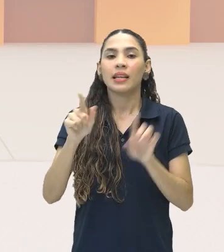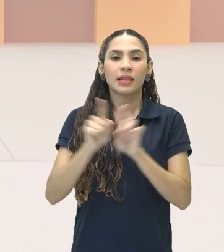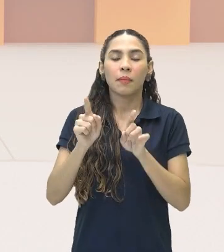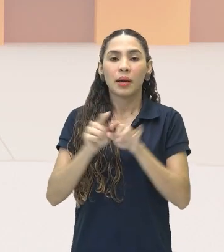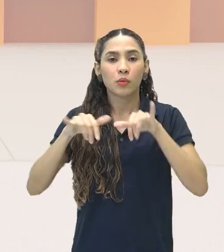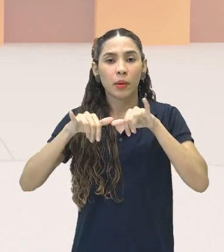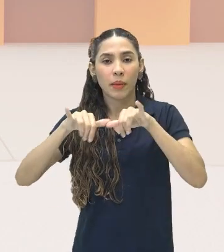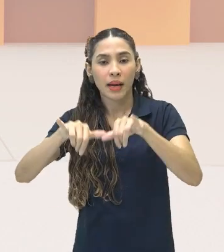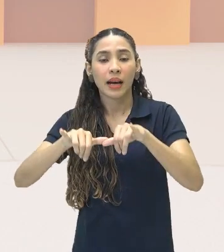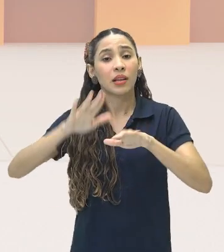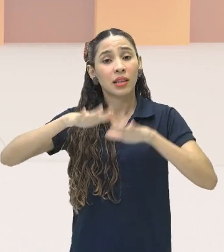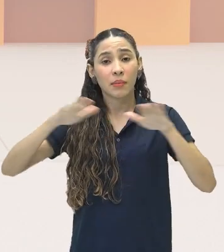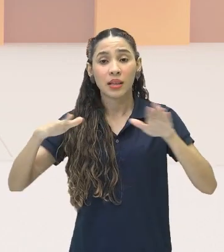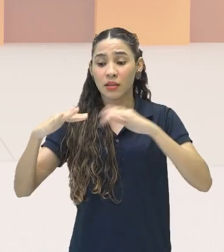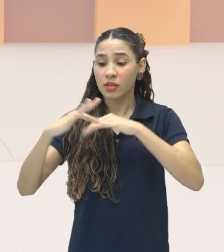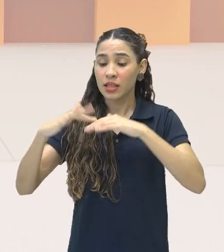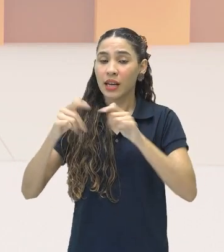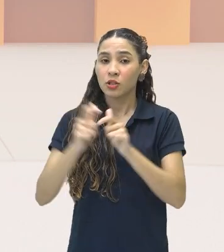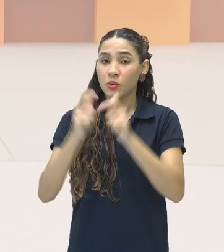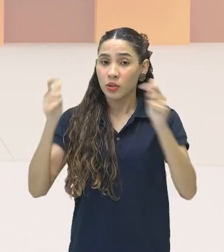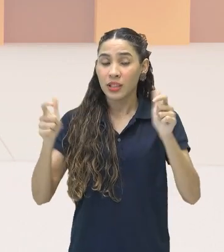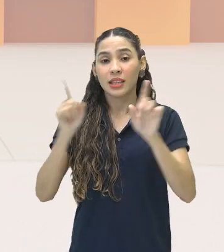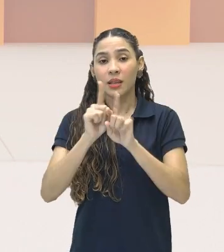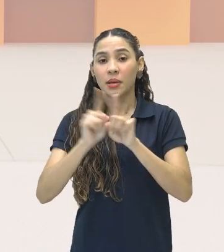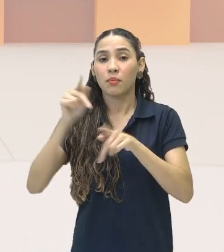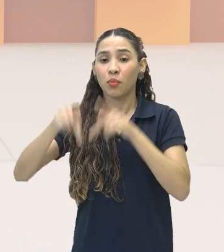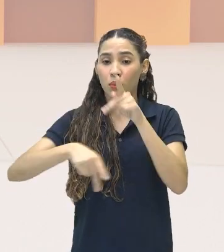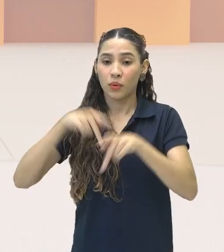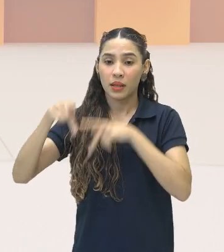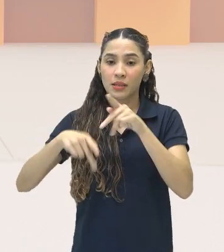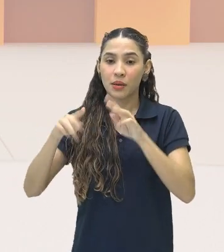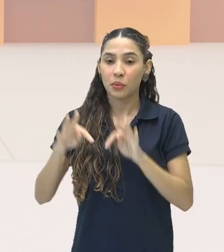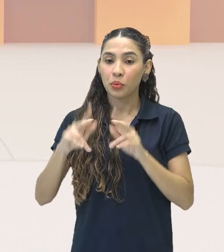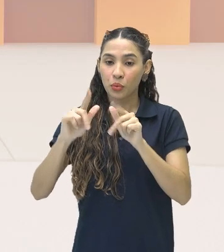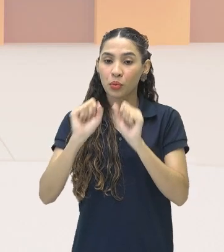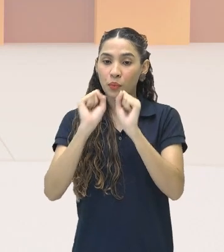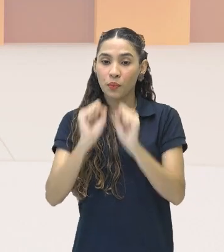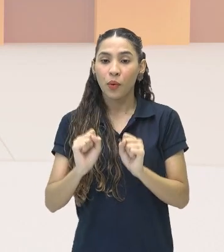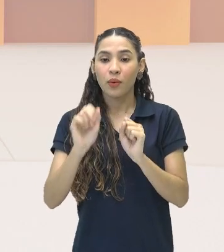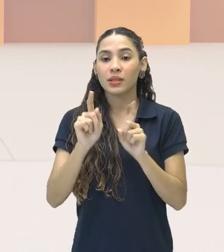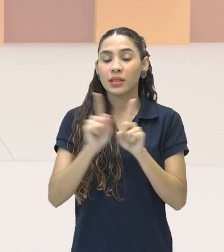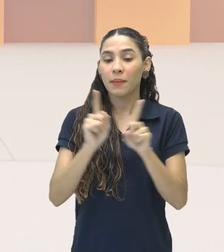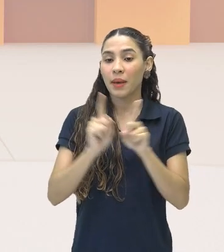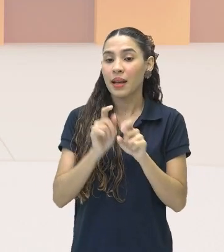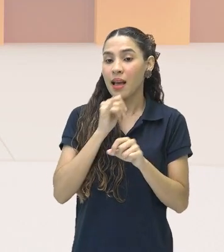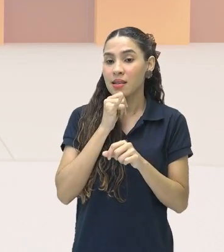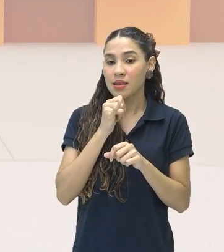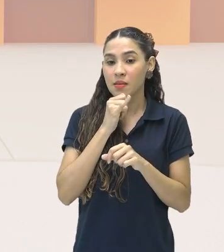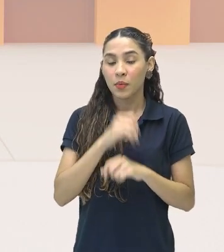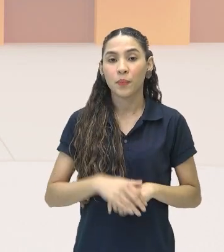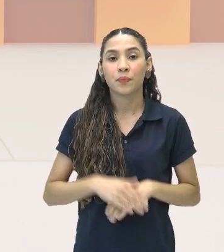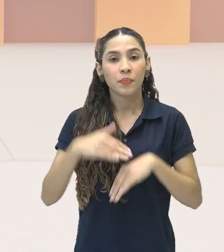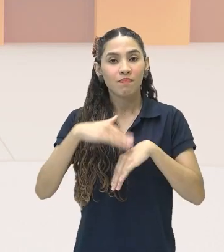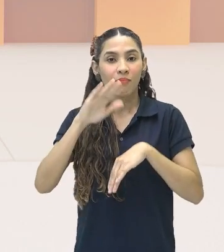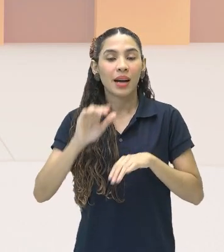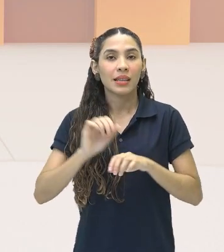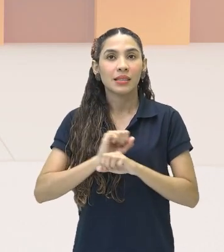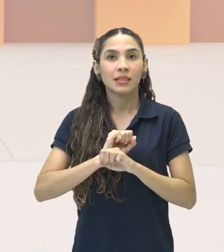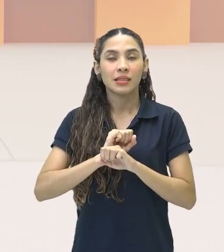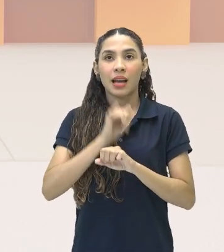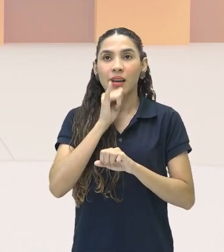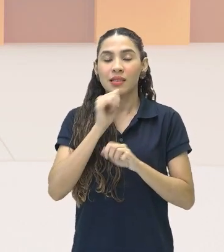cidade, da dimensão da cidade, da sua população, tudo isso a gente pode falar de uma maneira mais ampla,